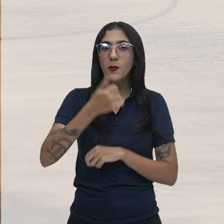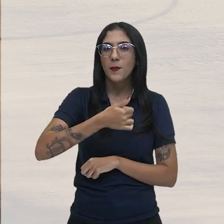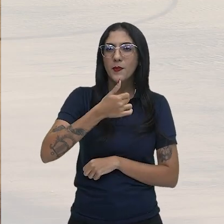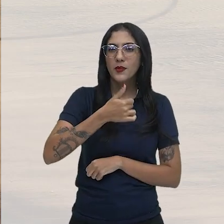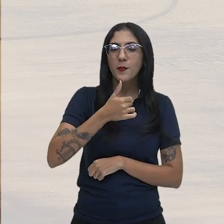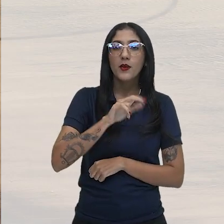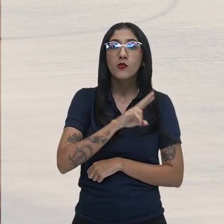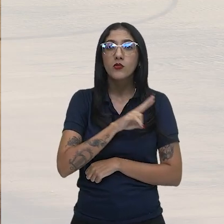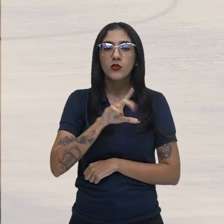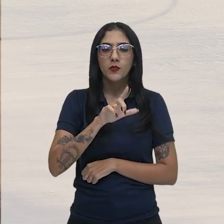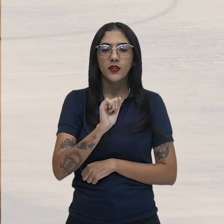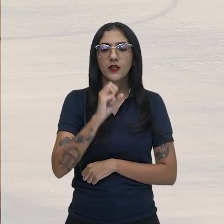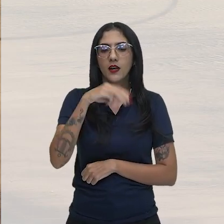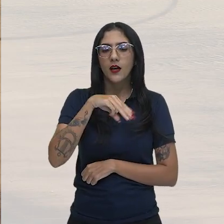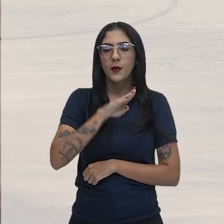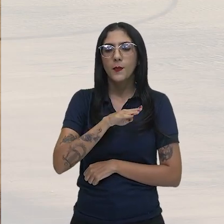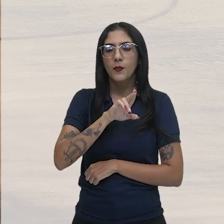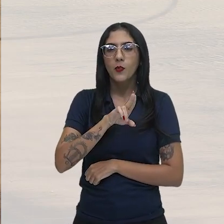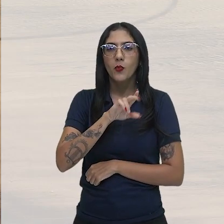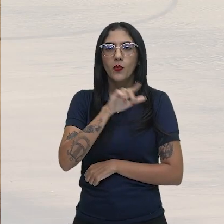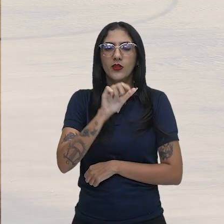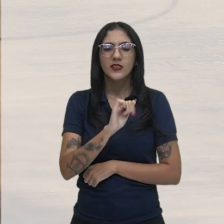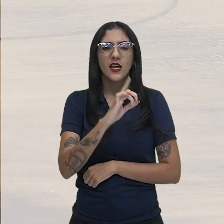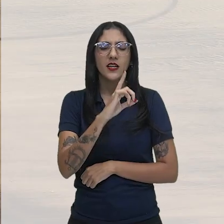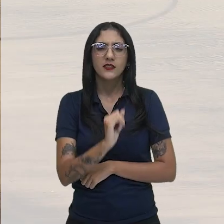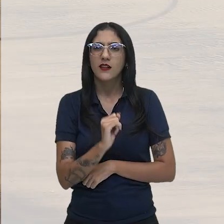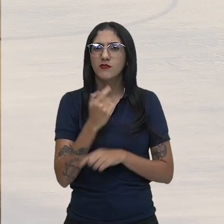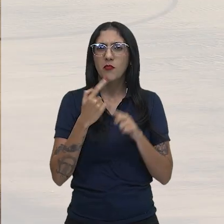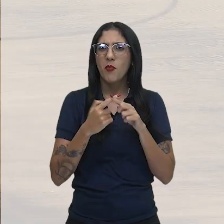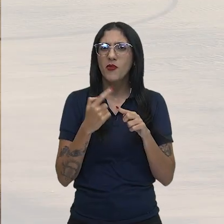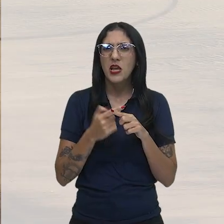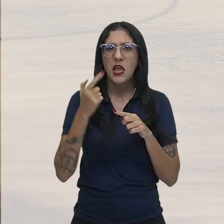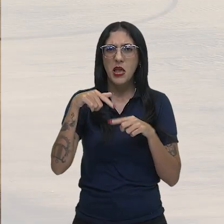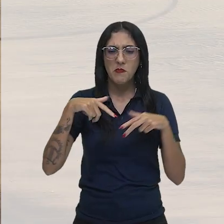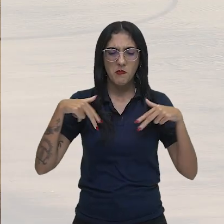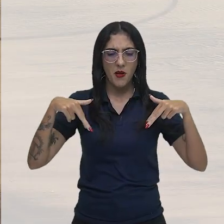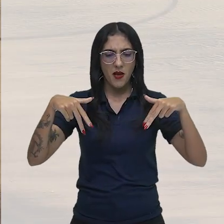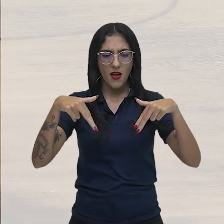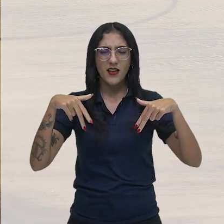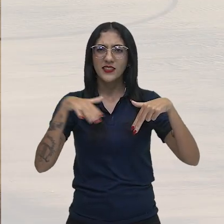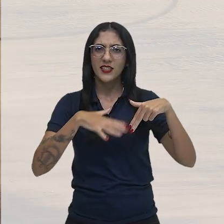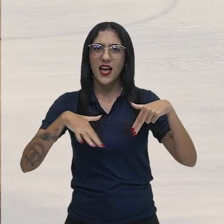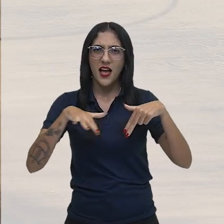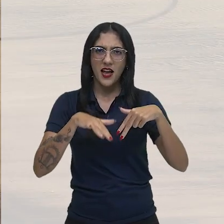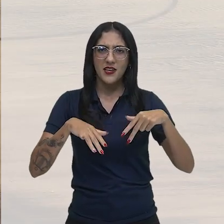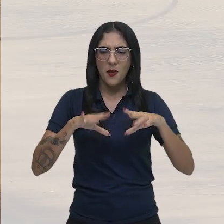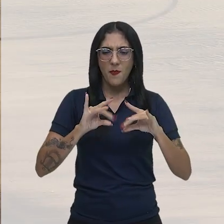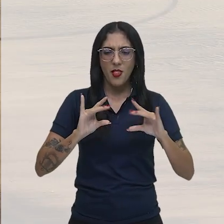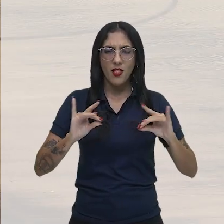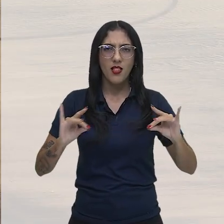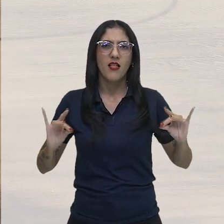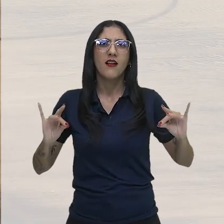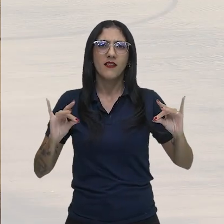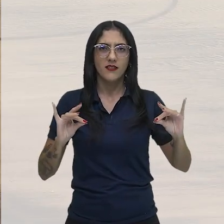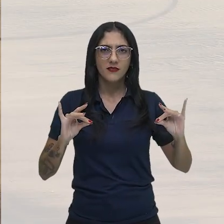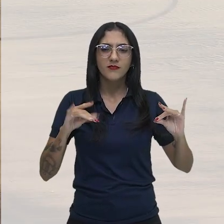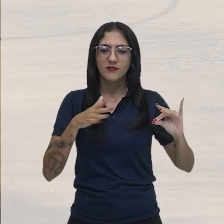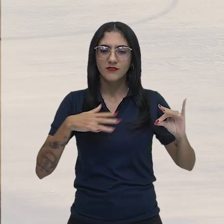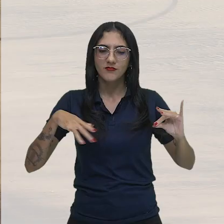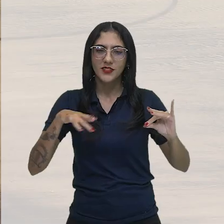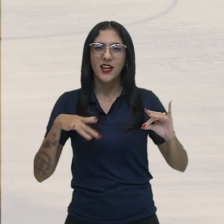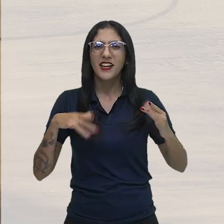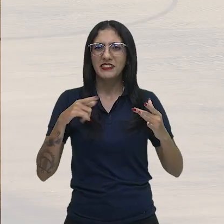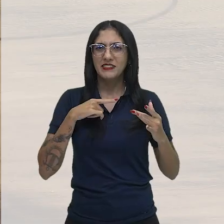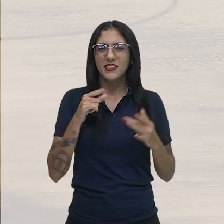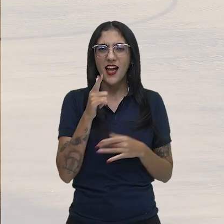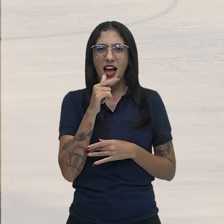da lambuzada, porque eles se lambuzam, né? Eles praticam ali em chão de terra batida, né? Então